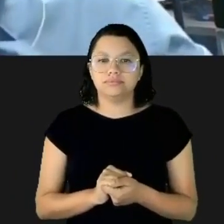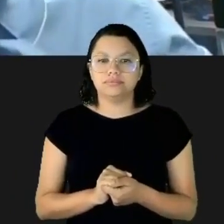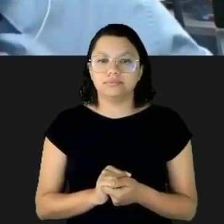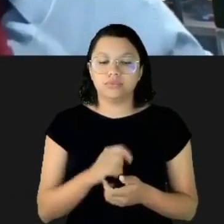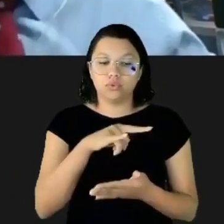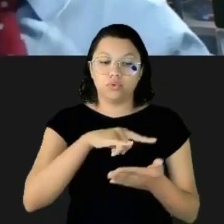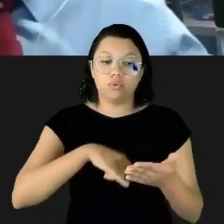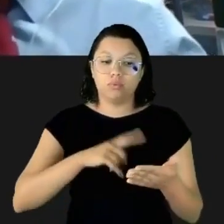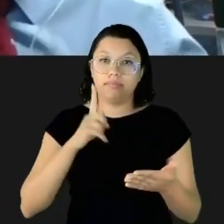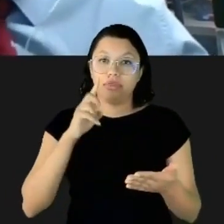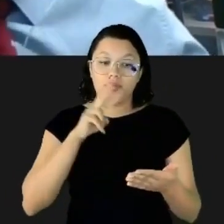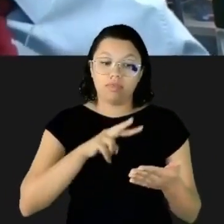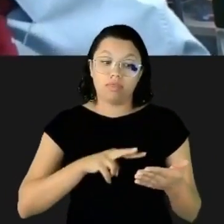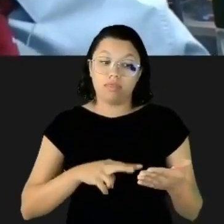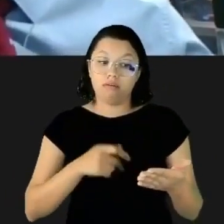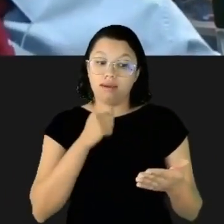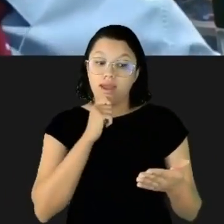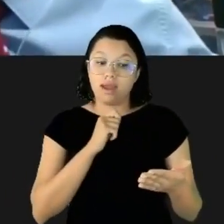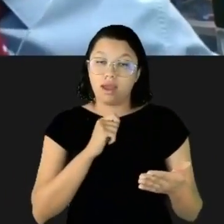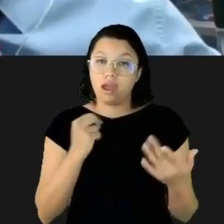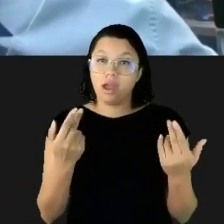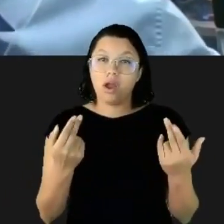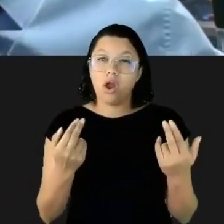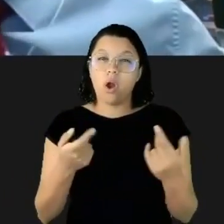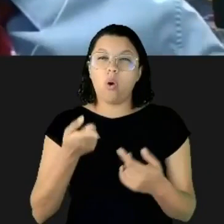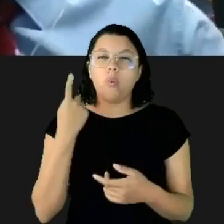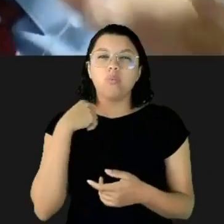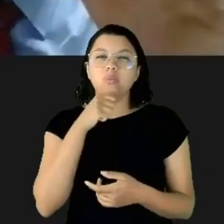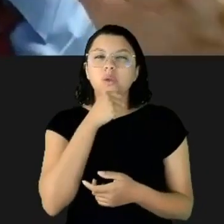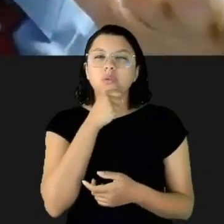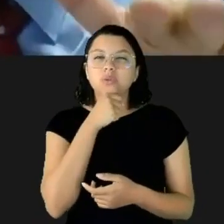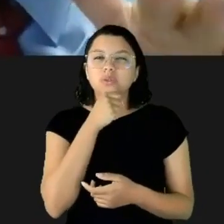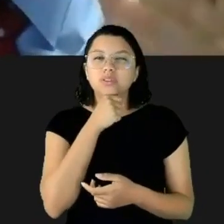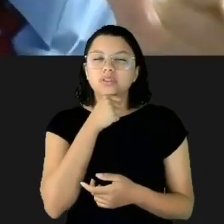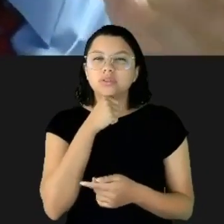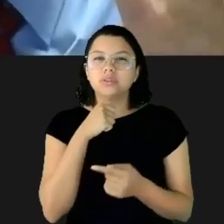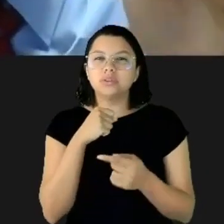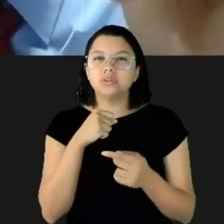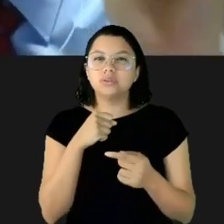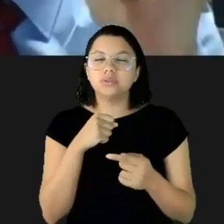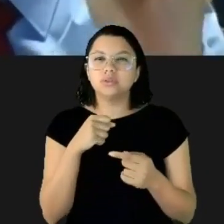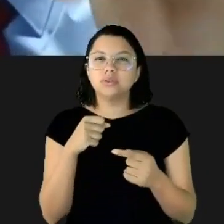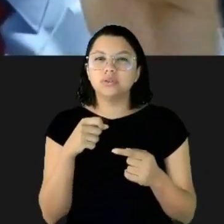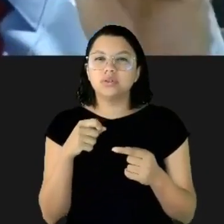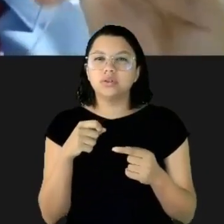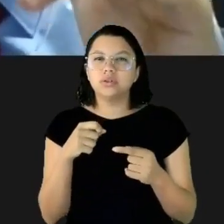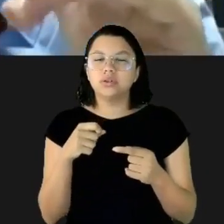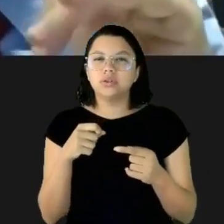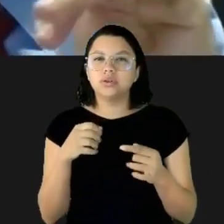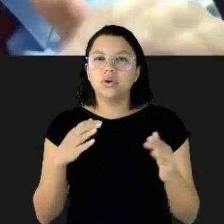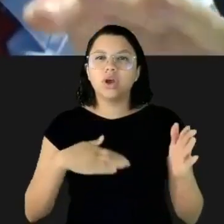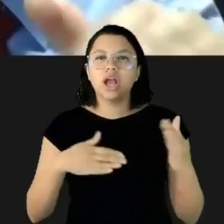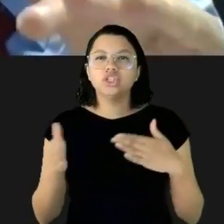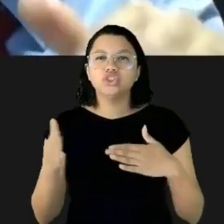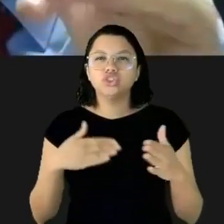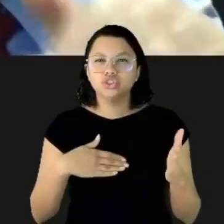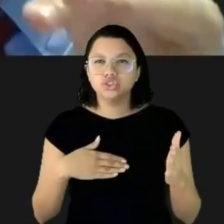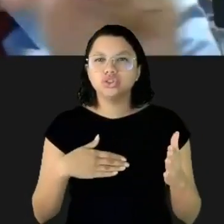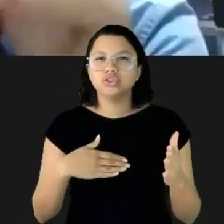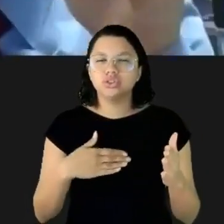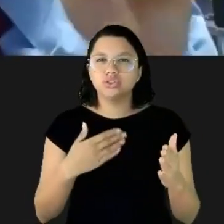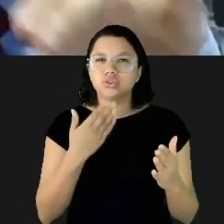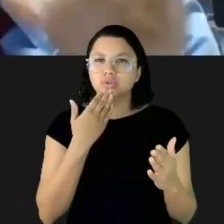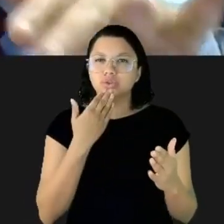dos documentos não lidos equivale ao antigo aquela aquela caixinha de petições de petições que